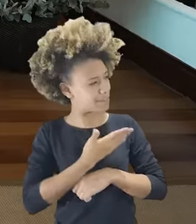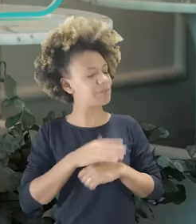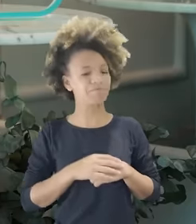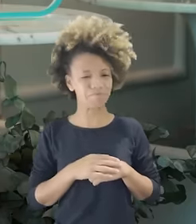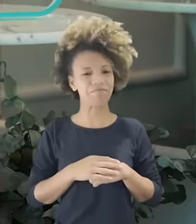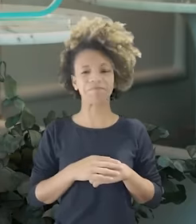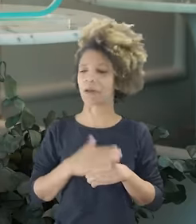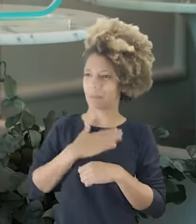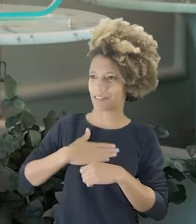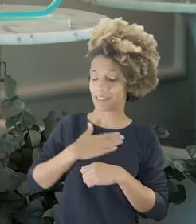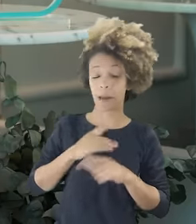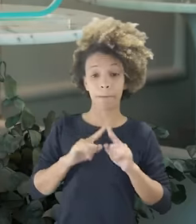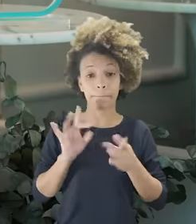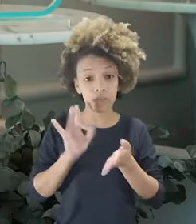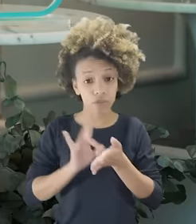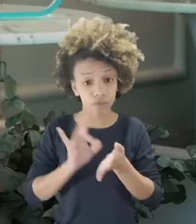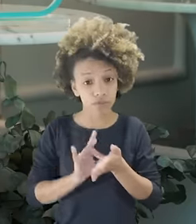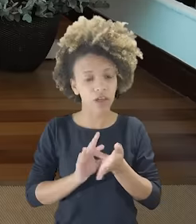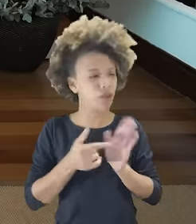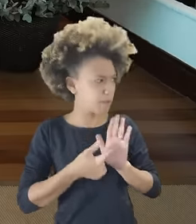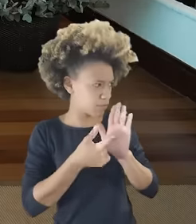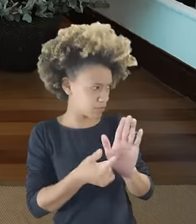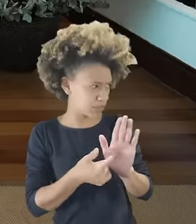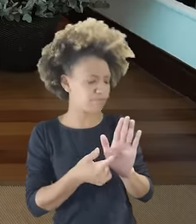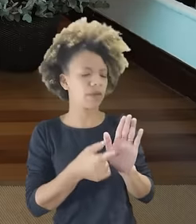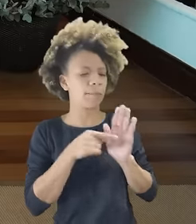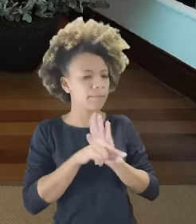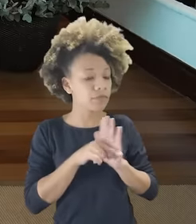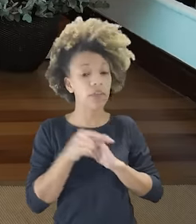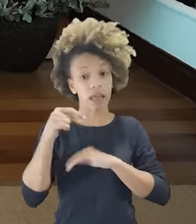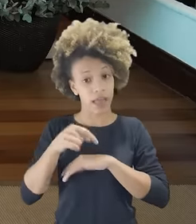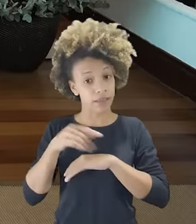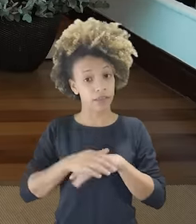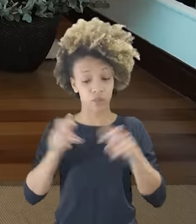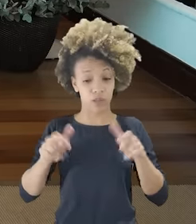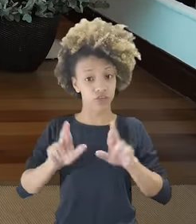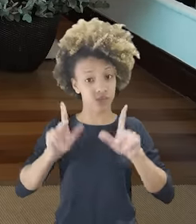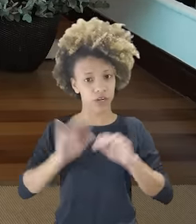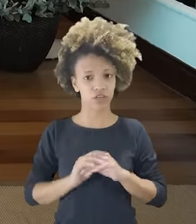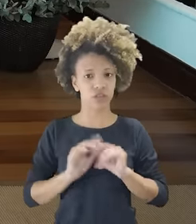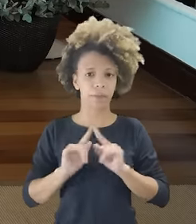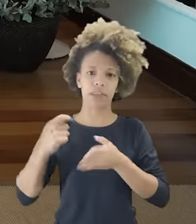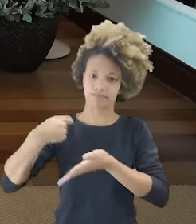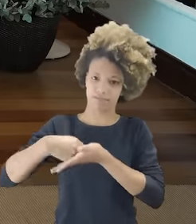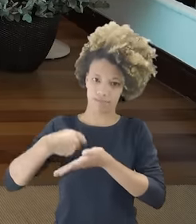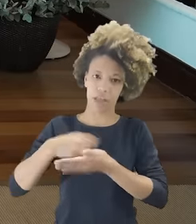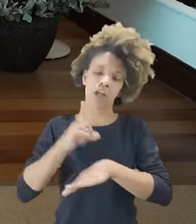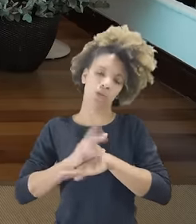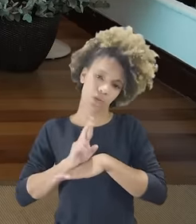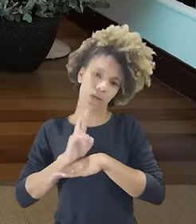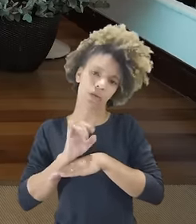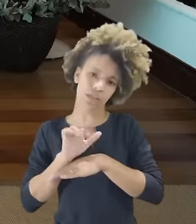eu fiz questão de te trazer aqui eu tô no Pestana eu tô aqui no ambiente diferente que é uma das exigências da doutora